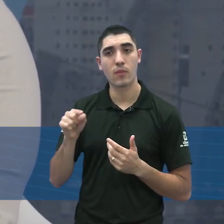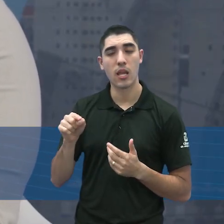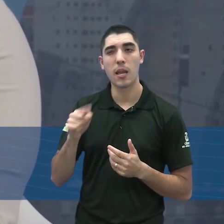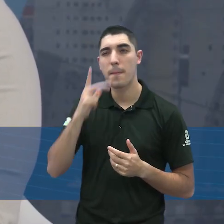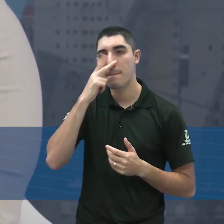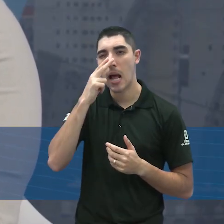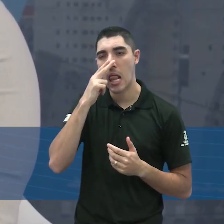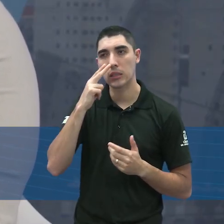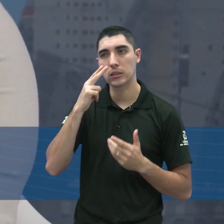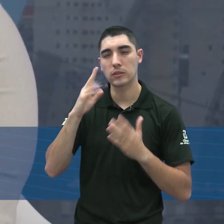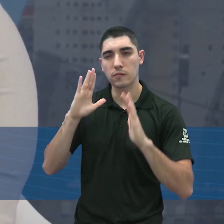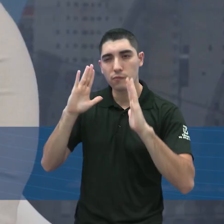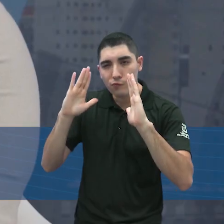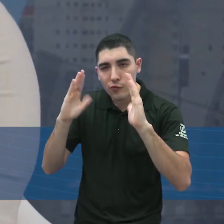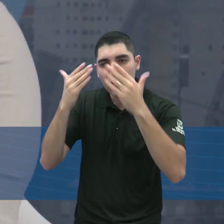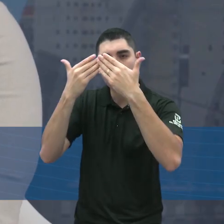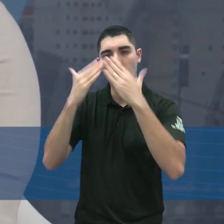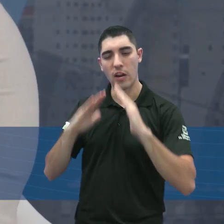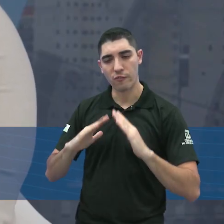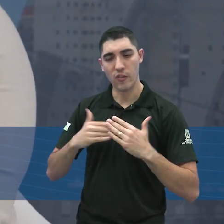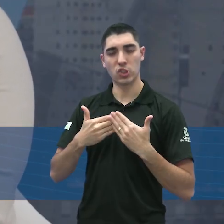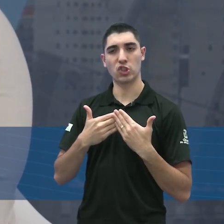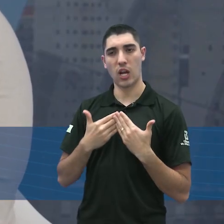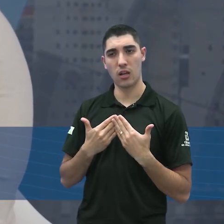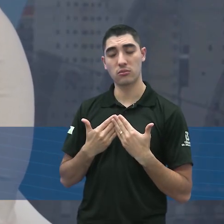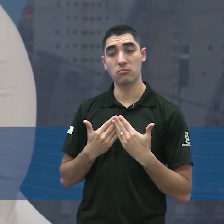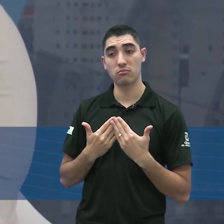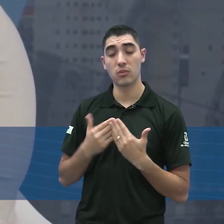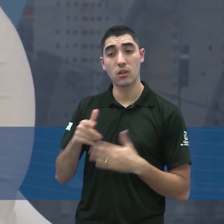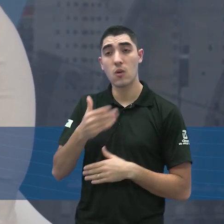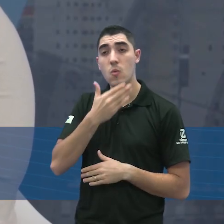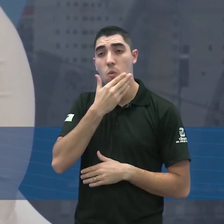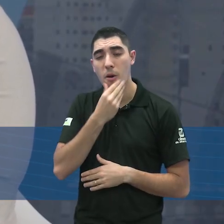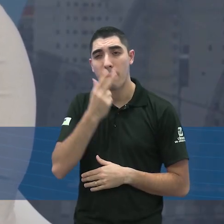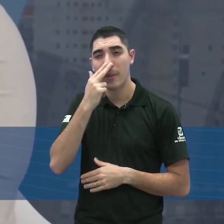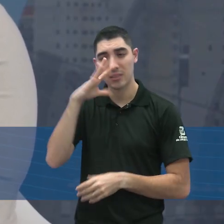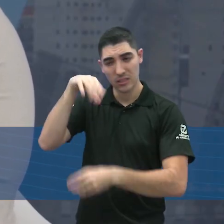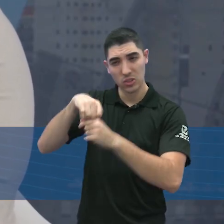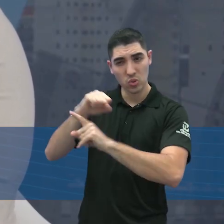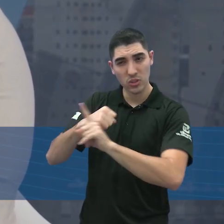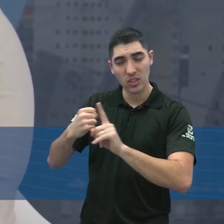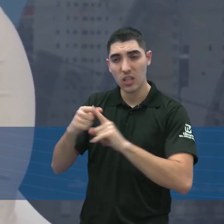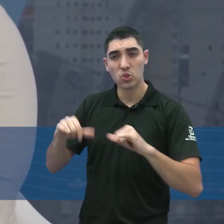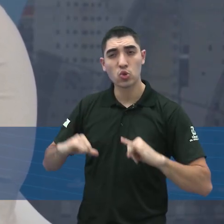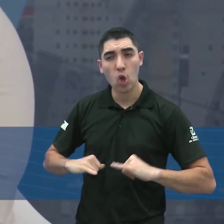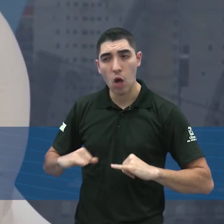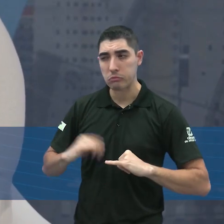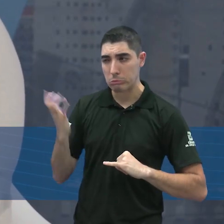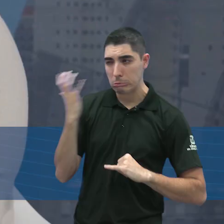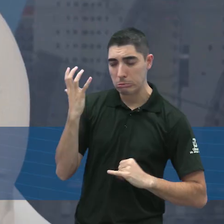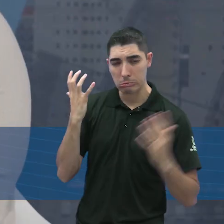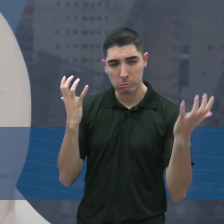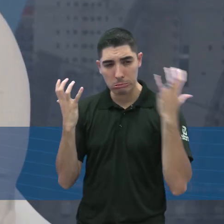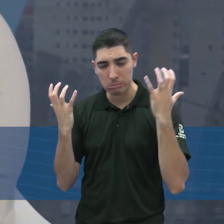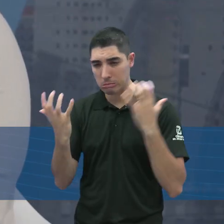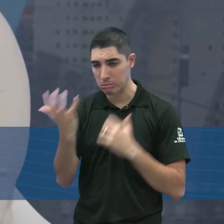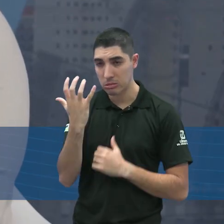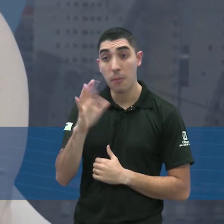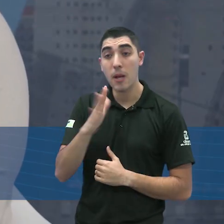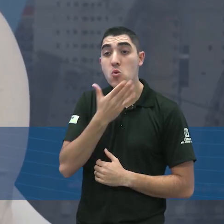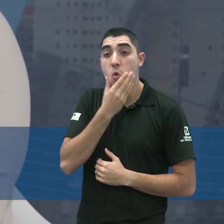essas referências fechadas, né, essas pressões internas que o homem sofre em sociedade e não fala sobre elas,